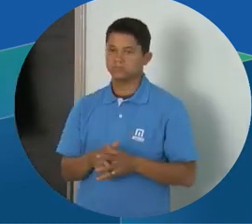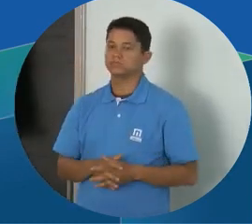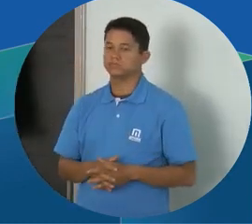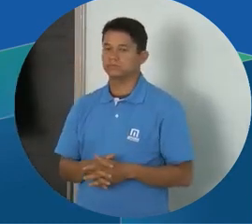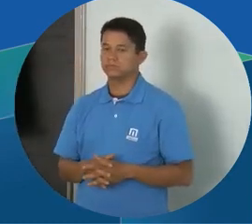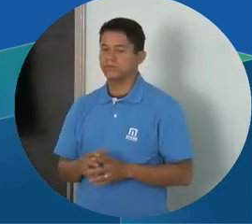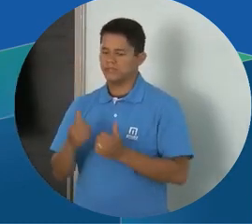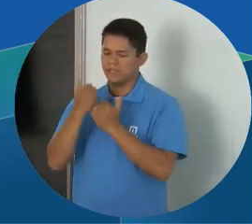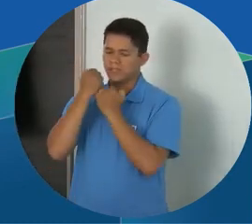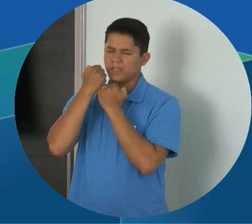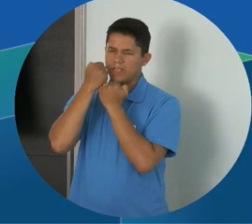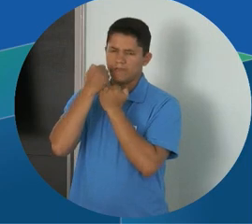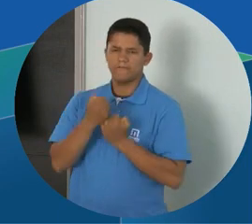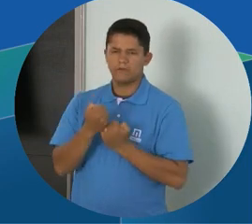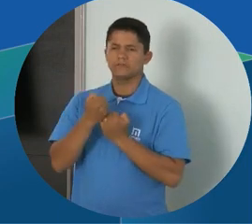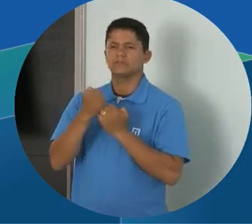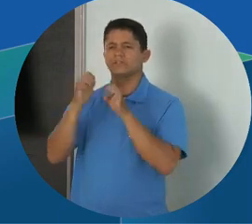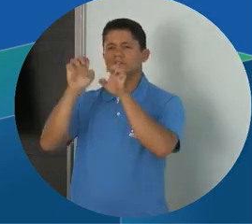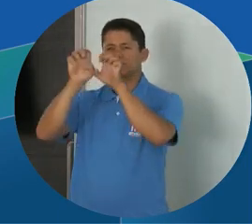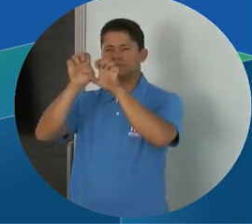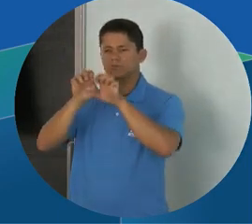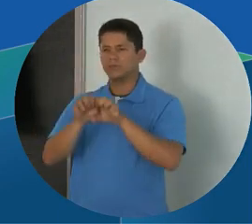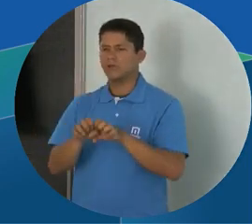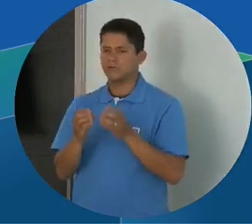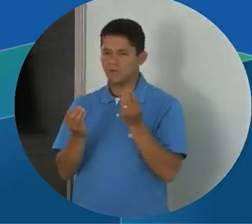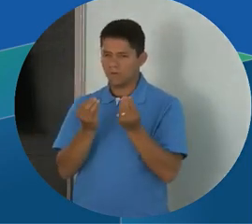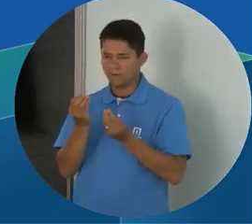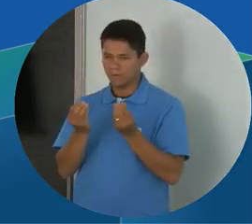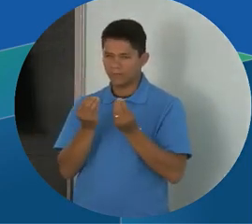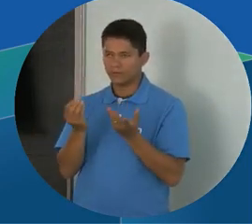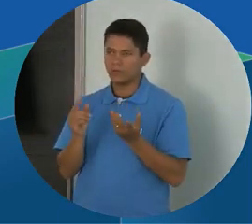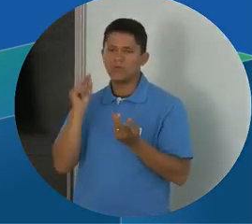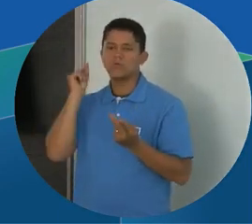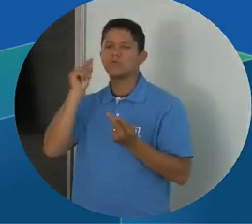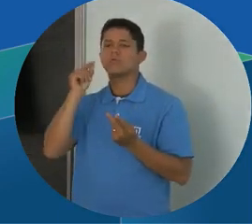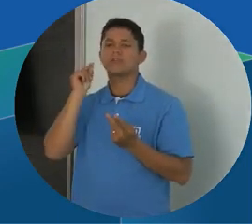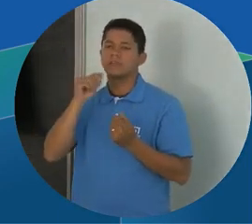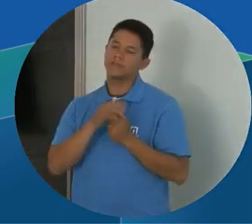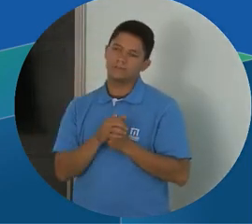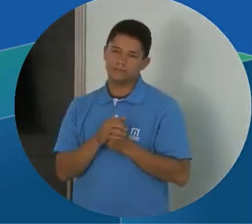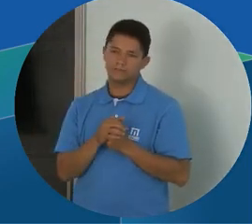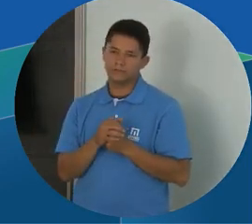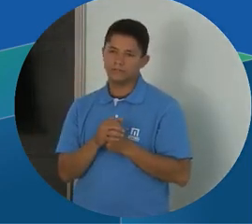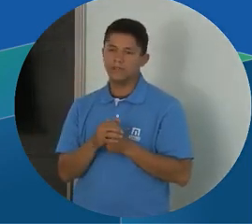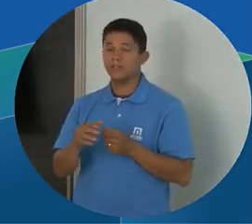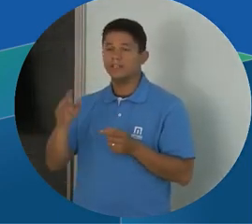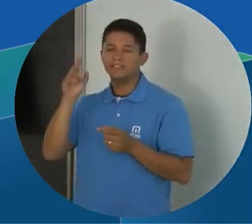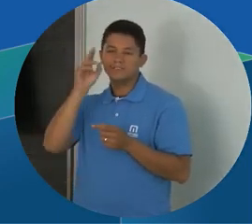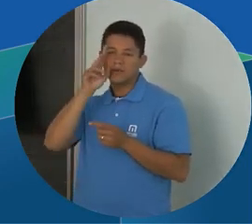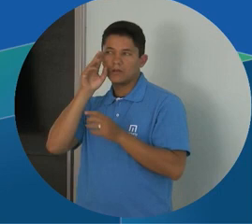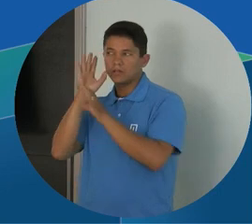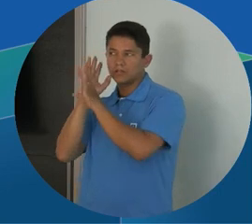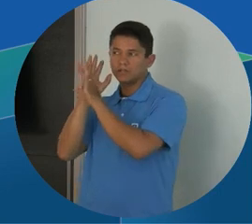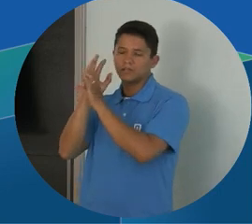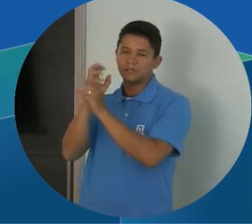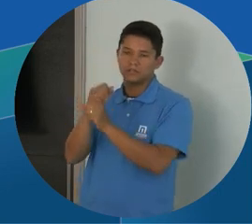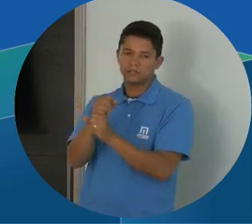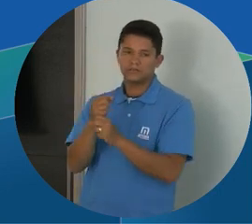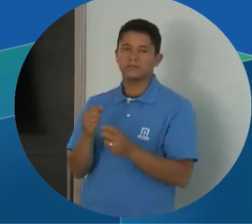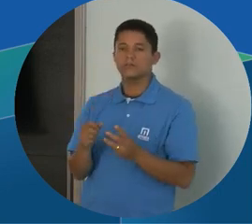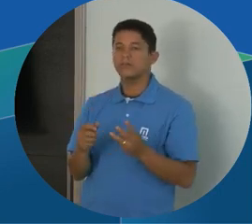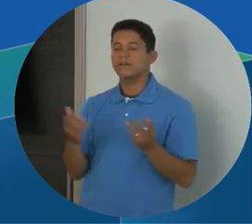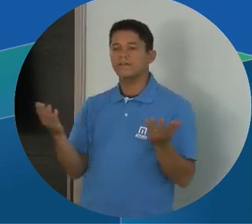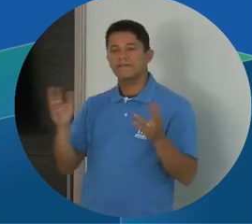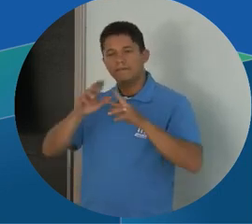reforço estrutural, dar um overview, né? O que é o reforço, breve histórico, os principais reforços